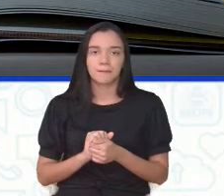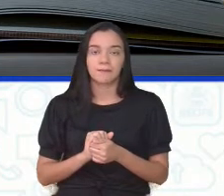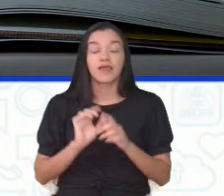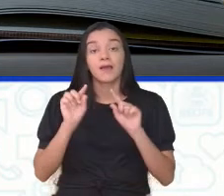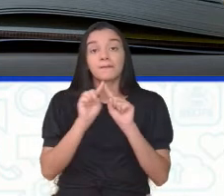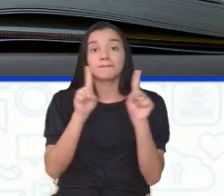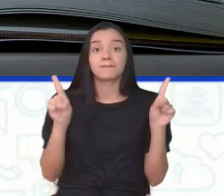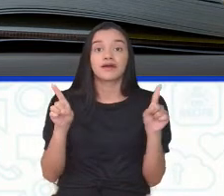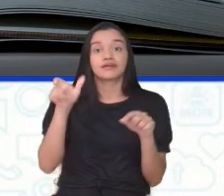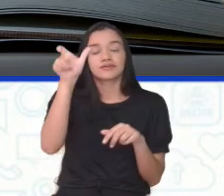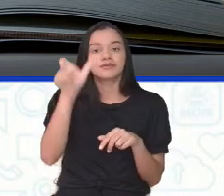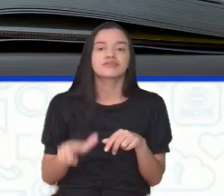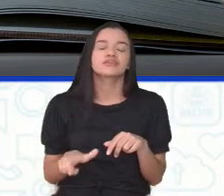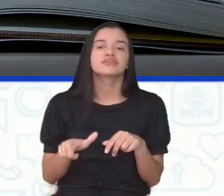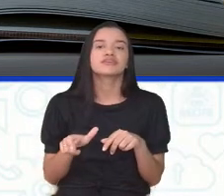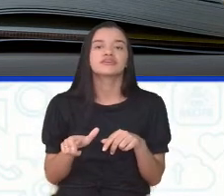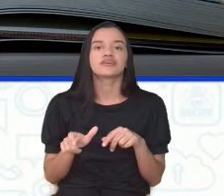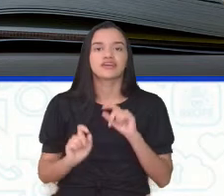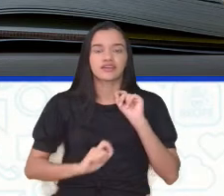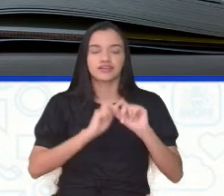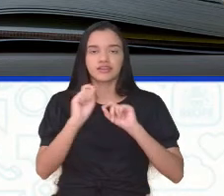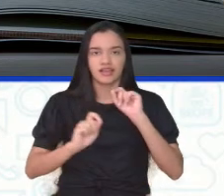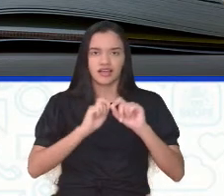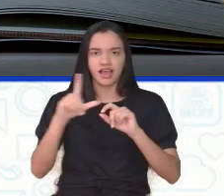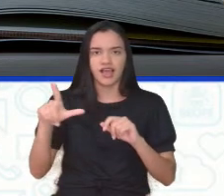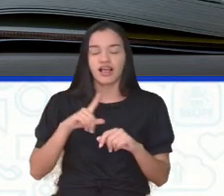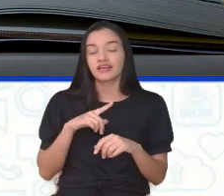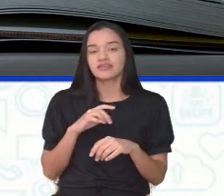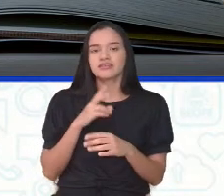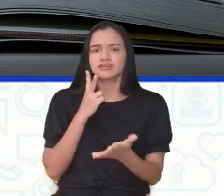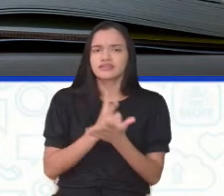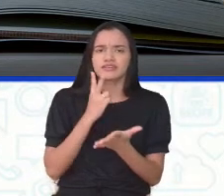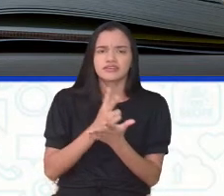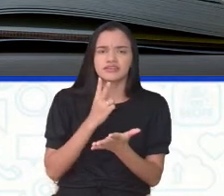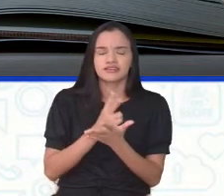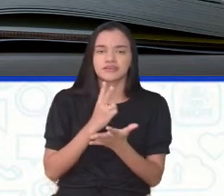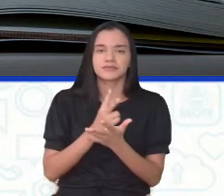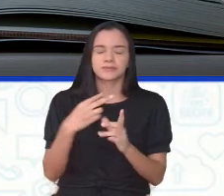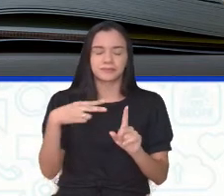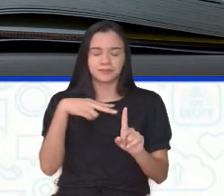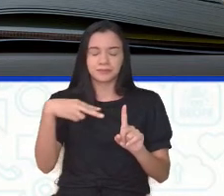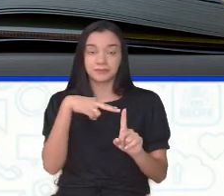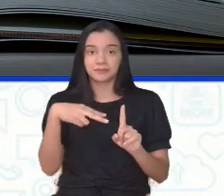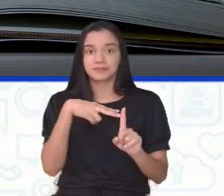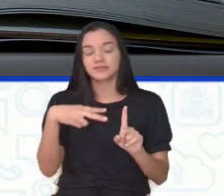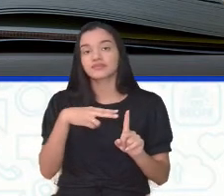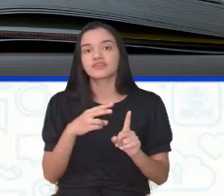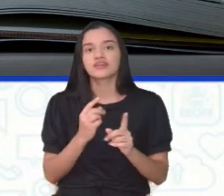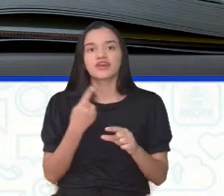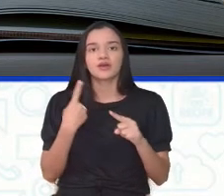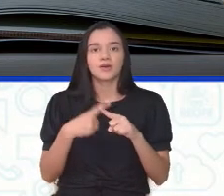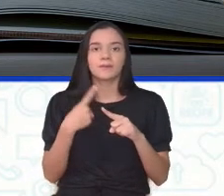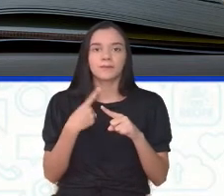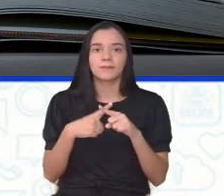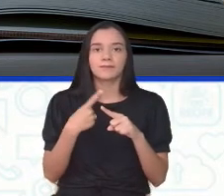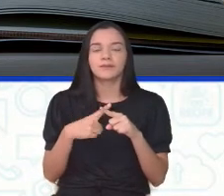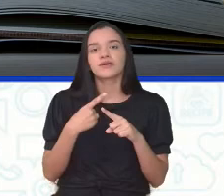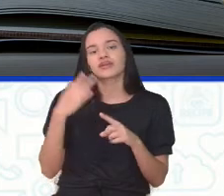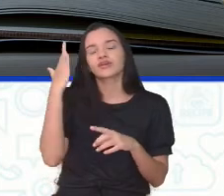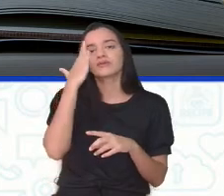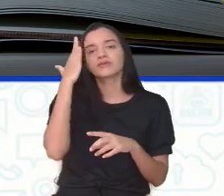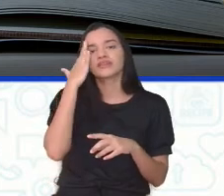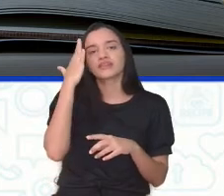Mas o narrador personagem, ele vai ter sempre um ponto de vista parcial sobre a história. Porque é como ele